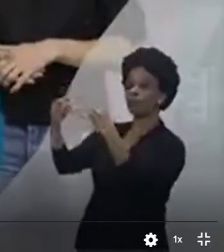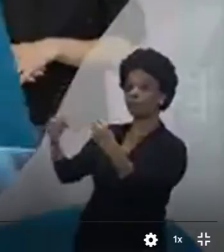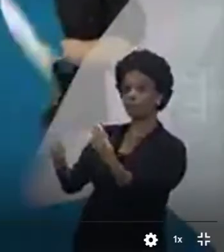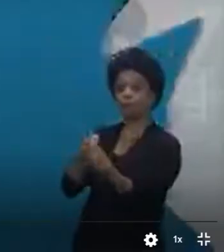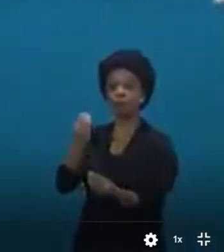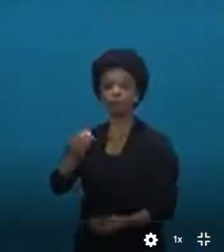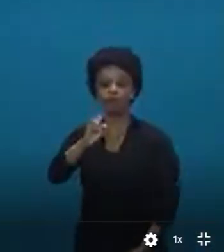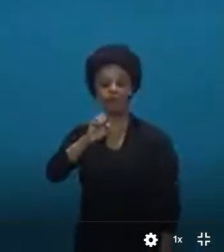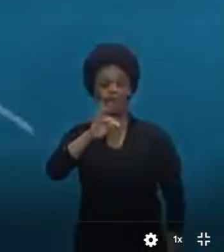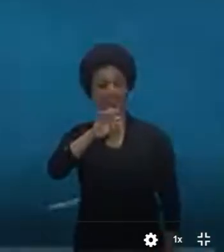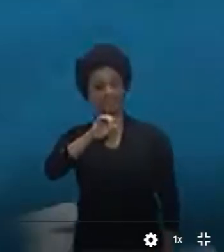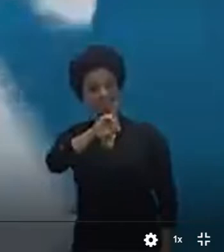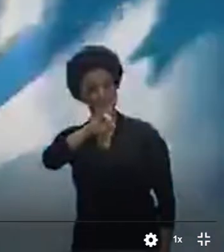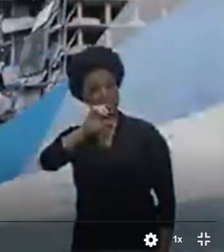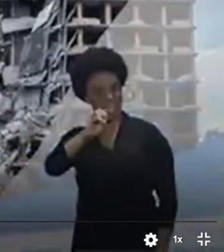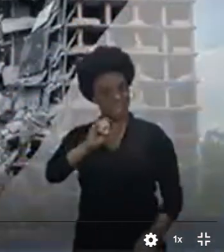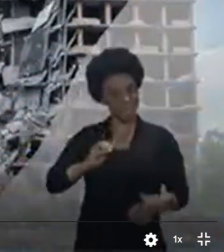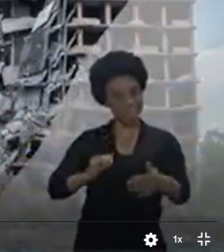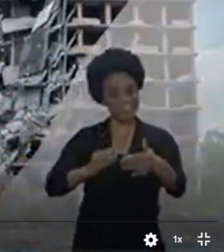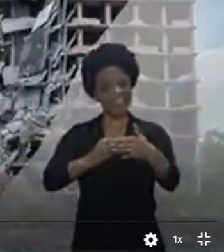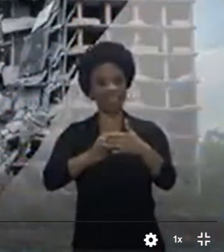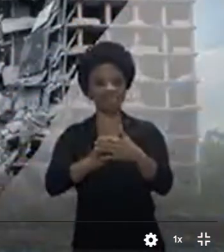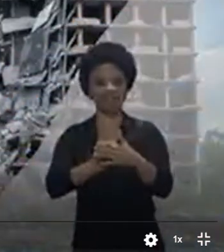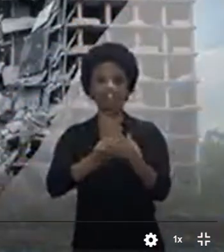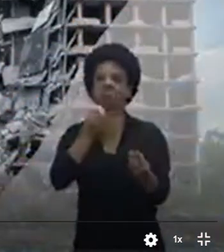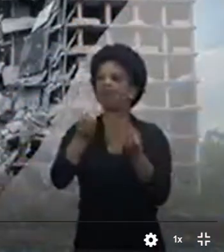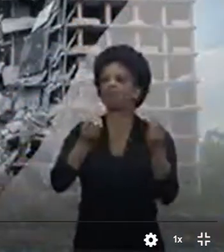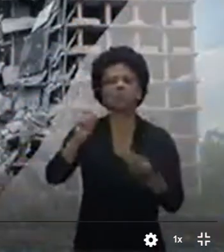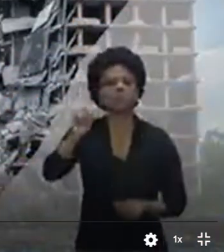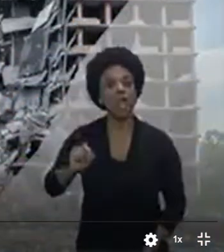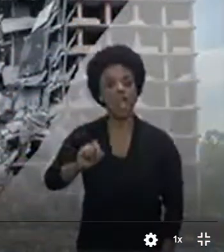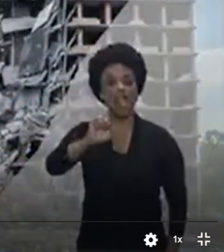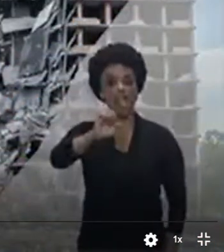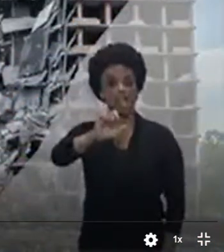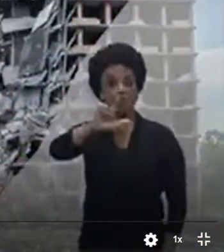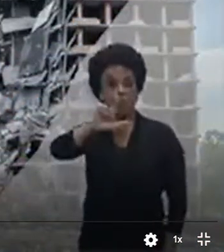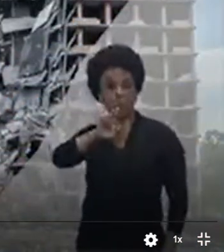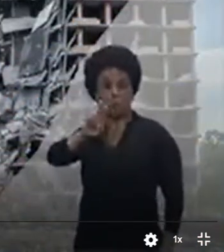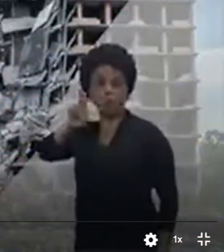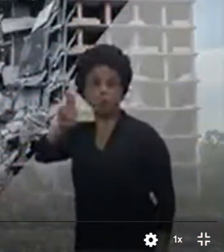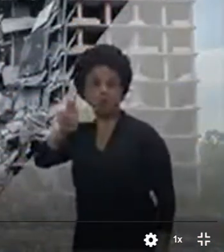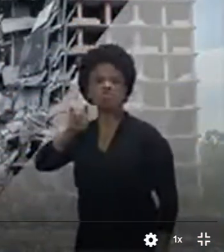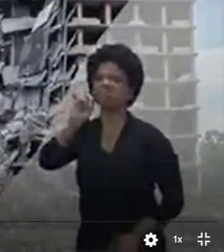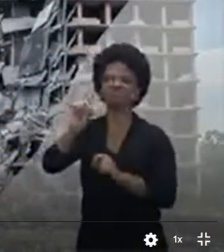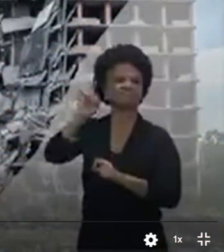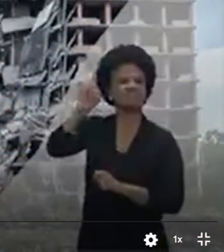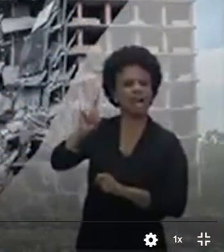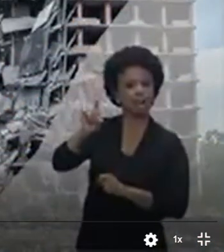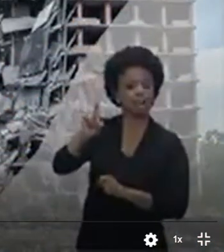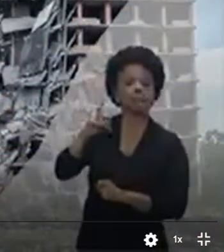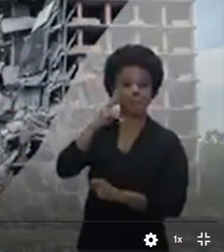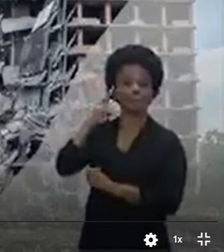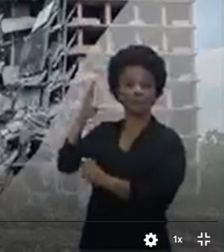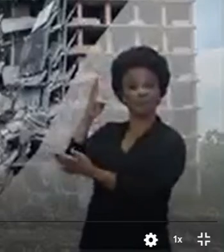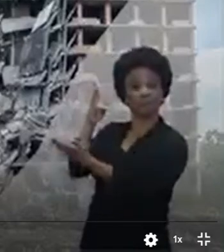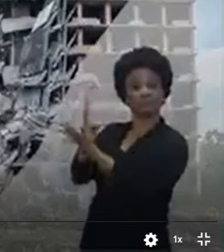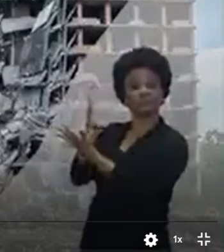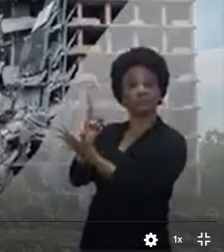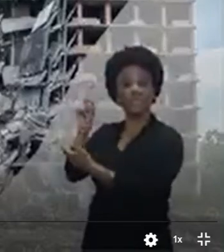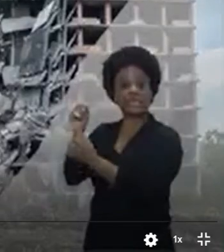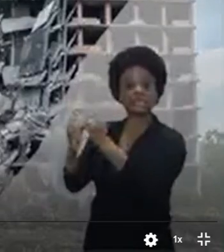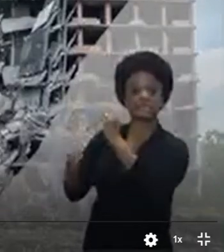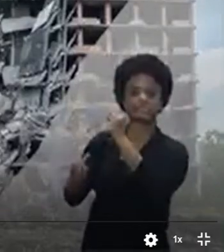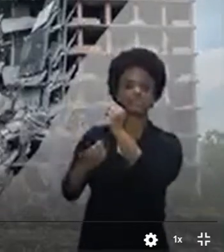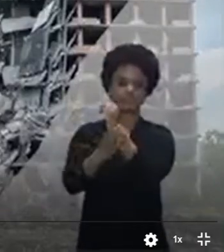limites. O estado limite último, ou ELU, é relativo à segurança. Já o